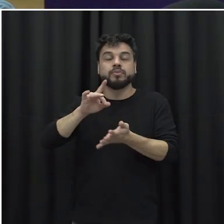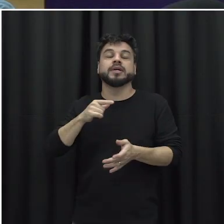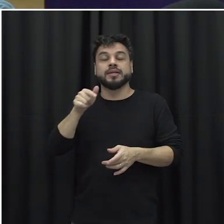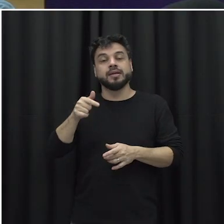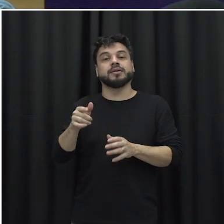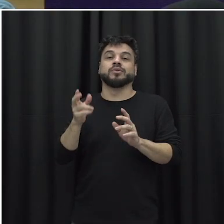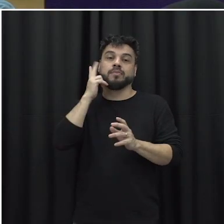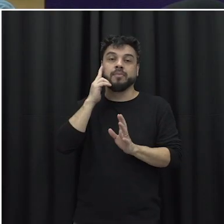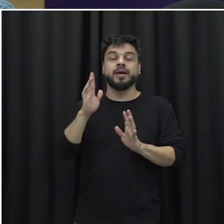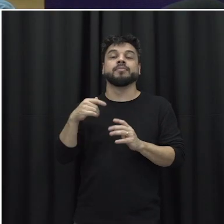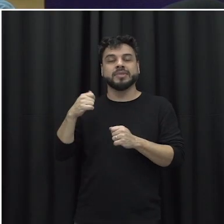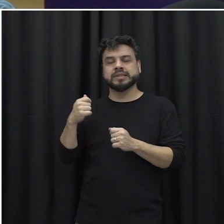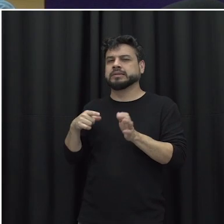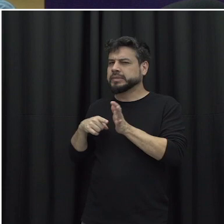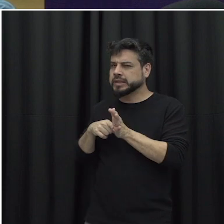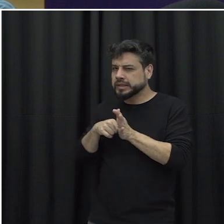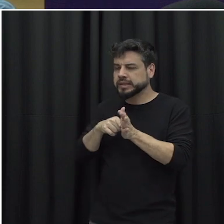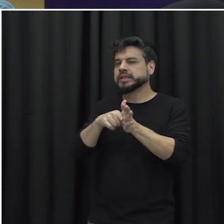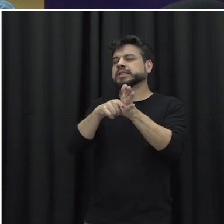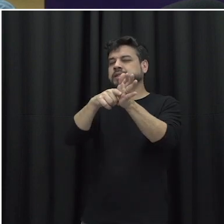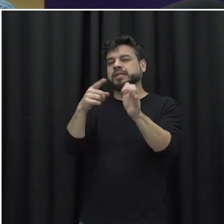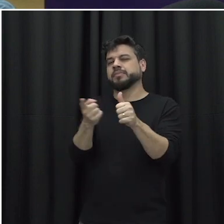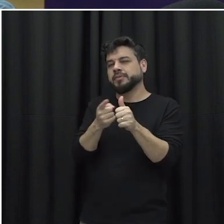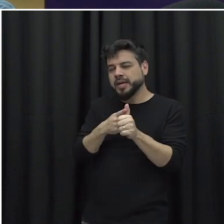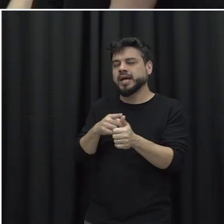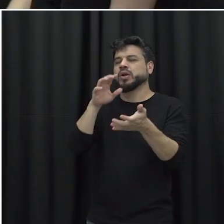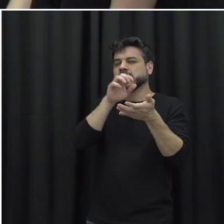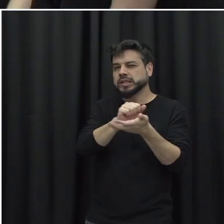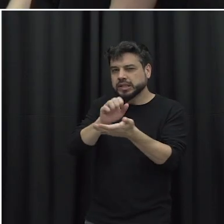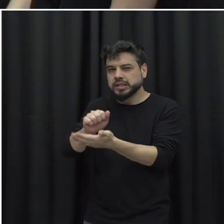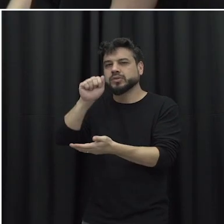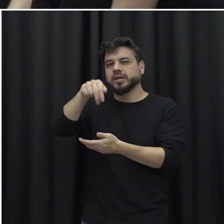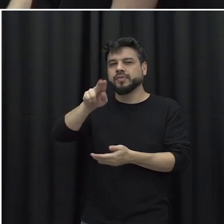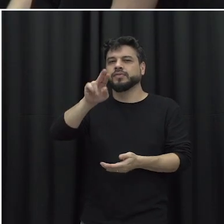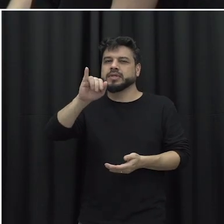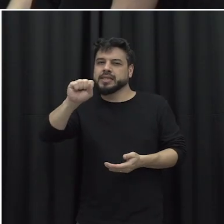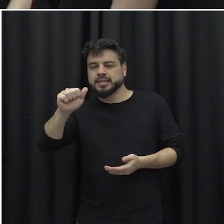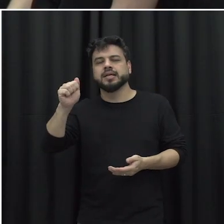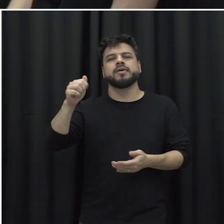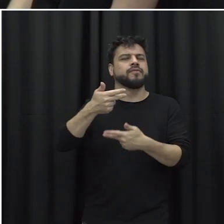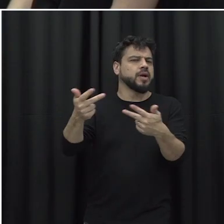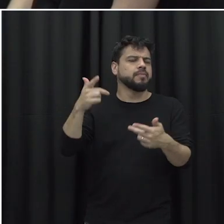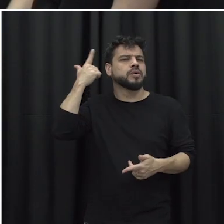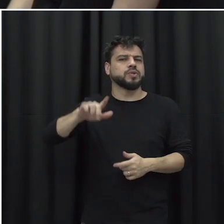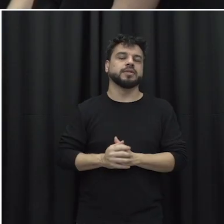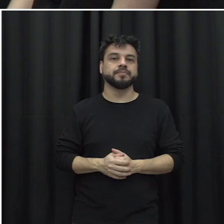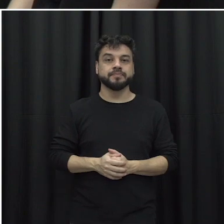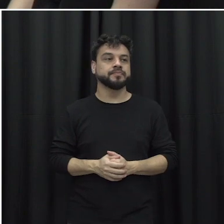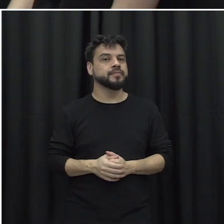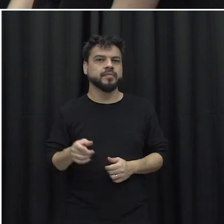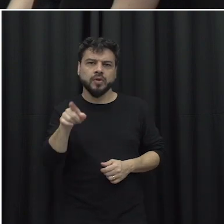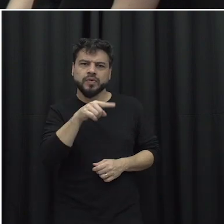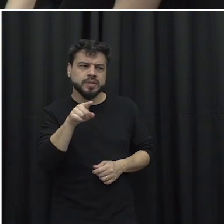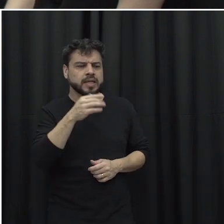toda a parte de pesquisa e registro na Anvisa para isso acontecer. E vocês acreditam que possa existir algum tipo